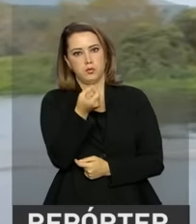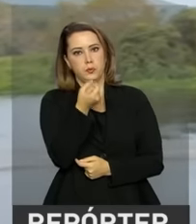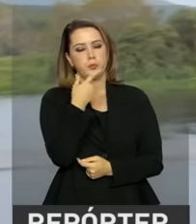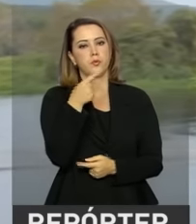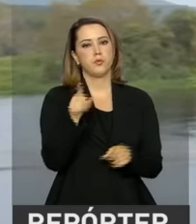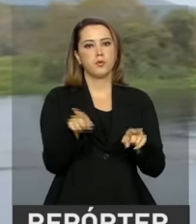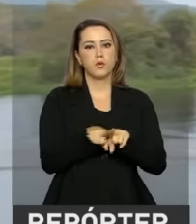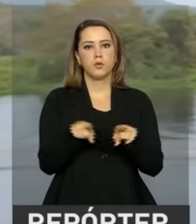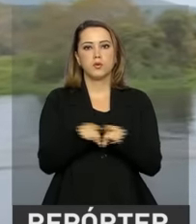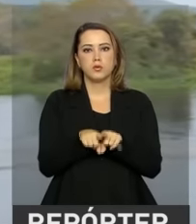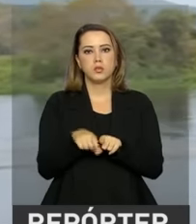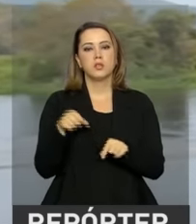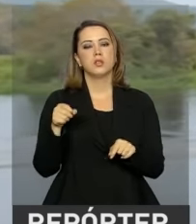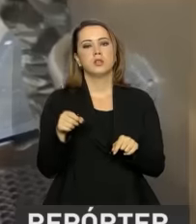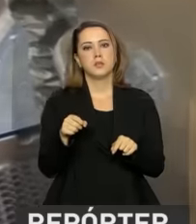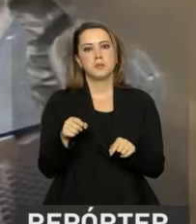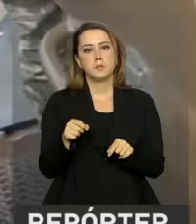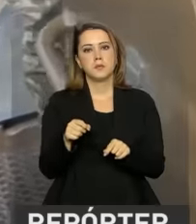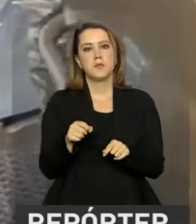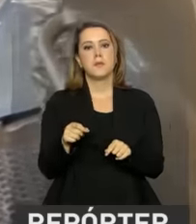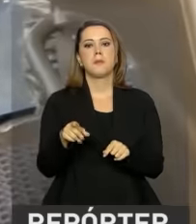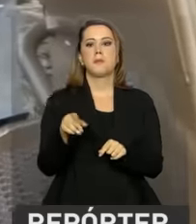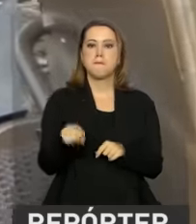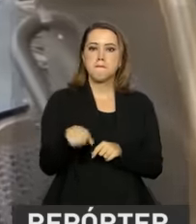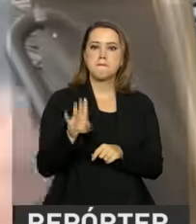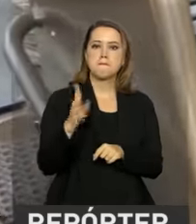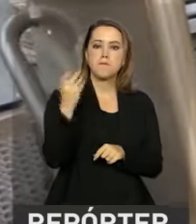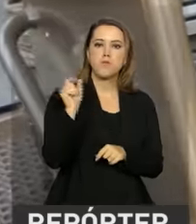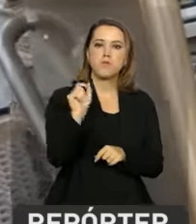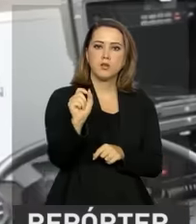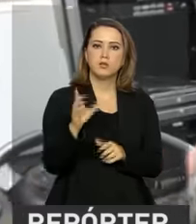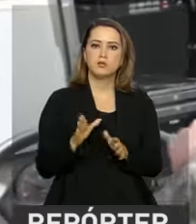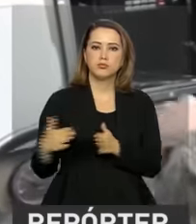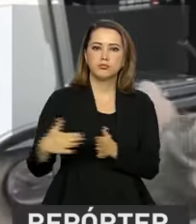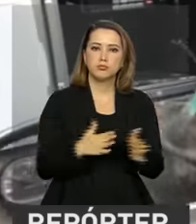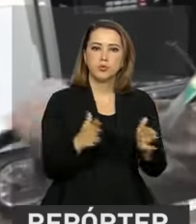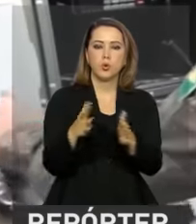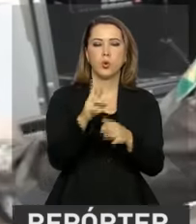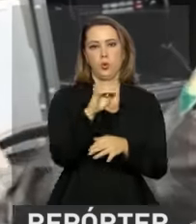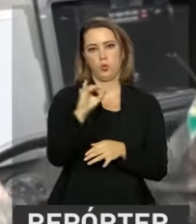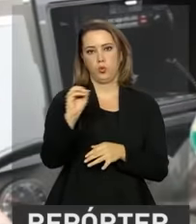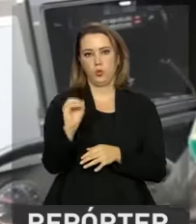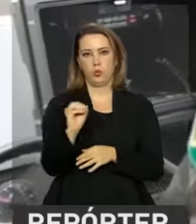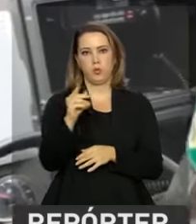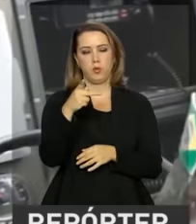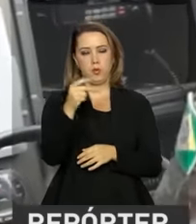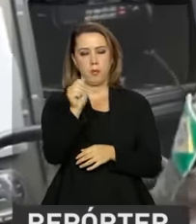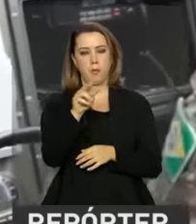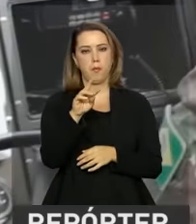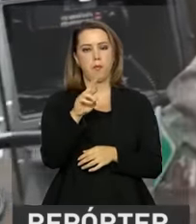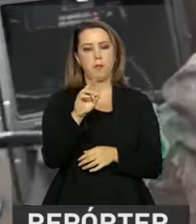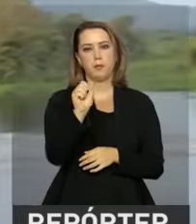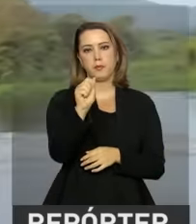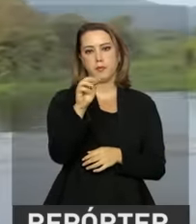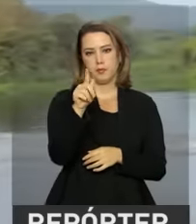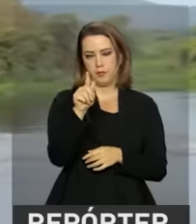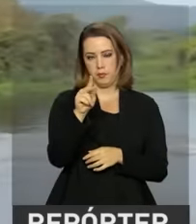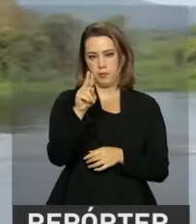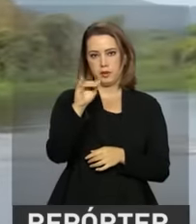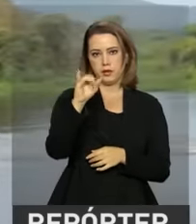realizado pelas forças principalmente aqui ao longo do Rio Paraguai atendendo a população Ribeirinha que é tão